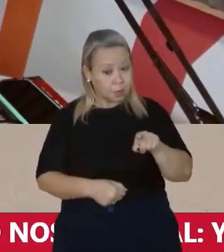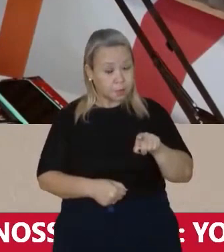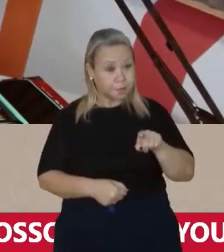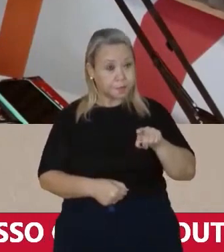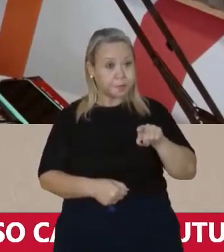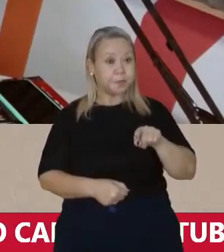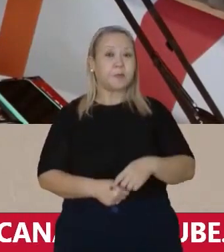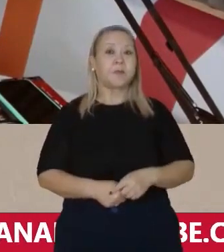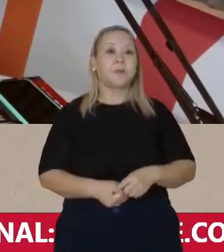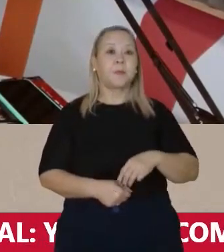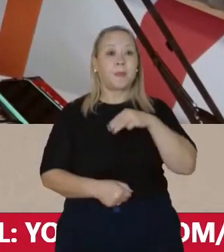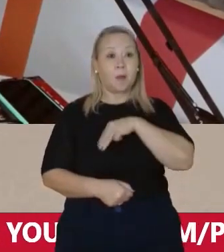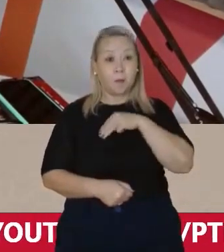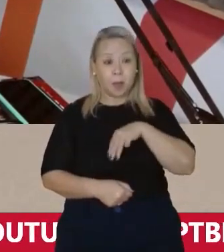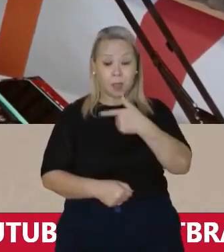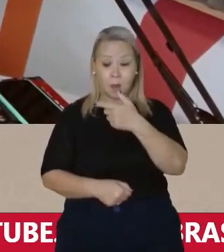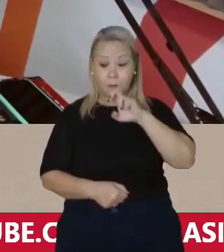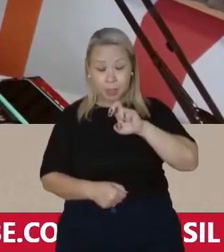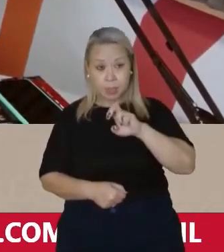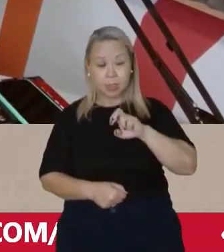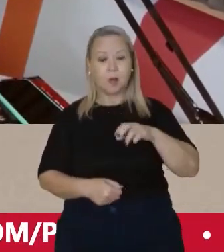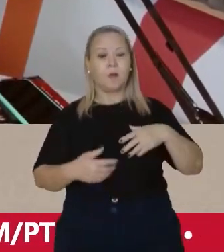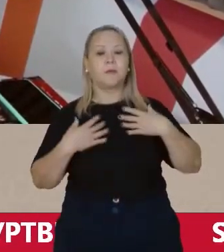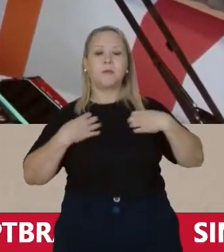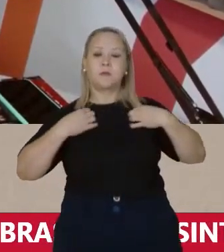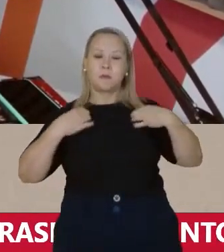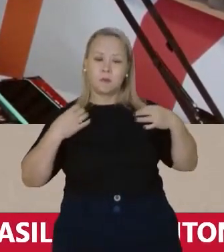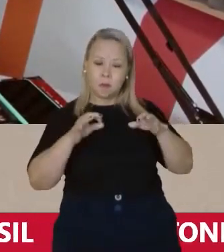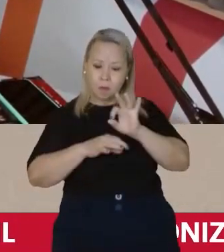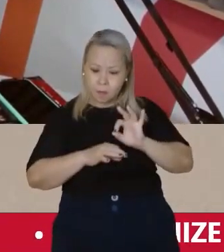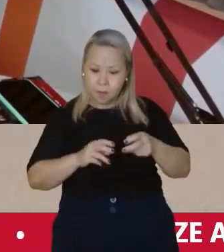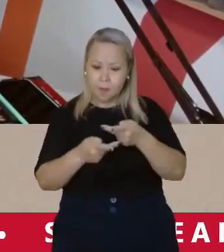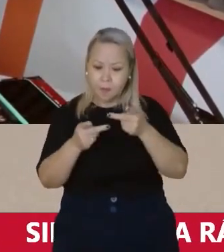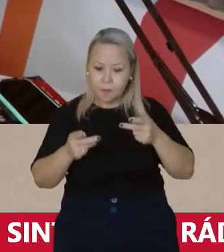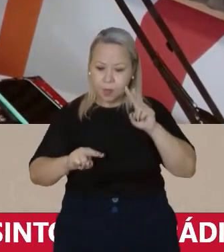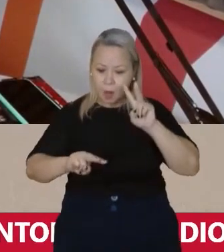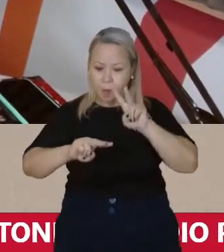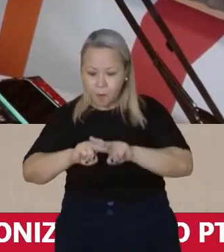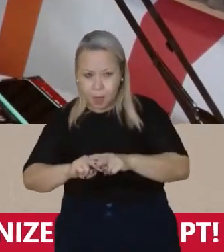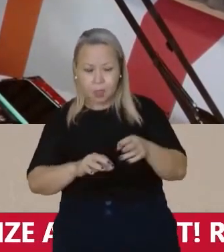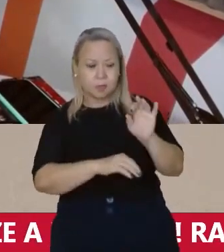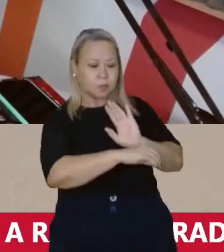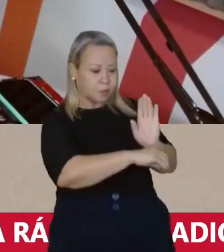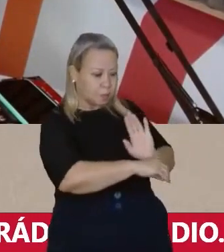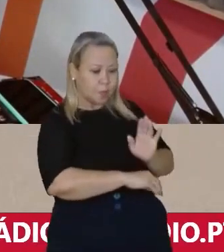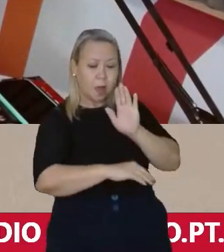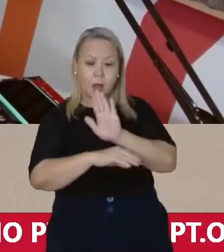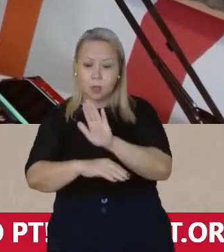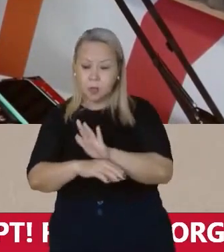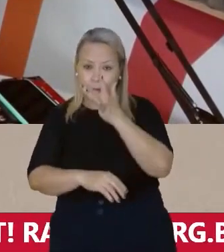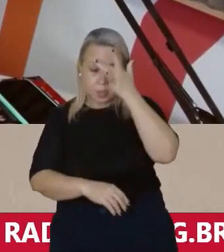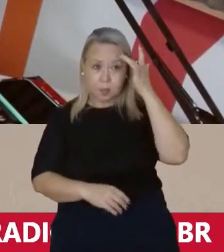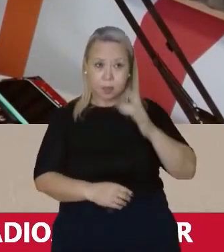25, vocês vestirem o nu, alimentarem o faminto, visitarem o preso, vocês estão fazendo a mim, e quem não fizer vai para o